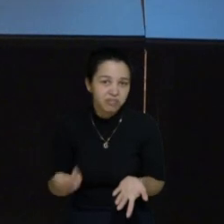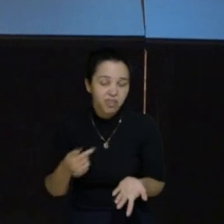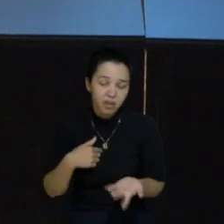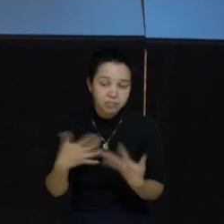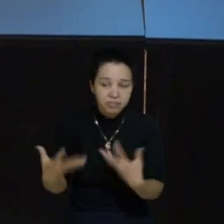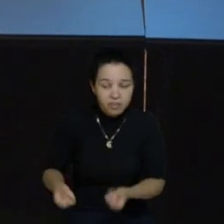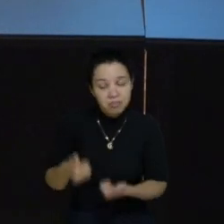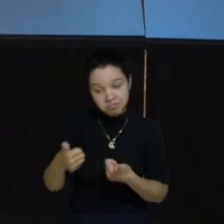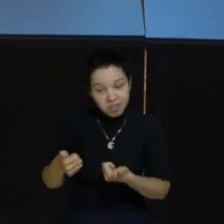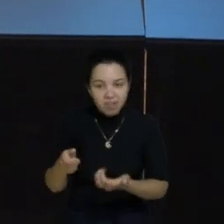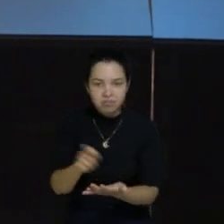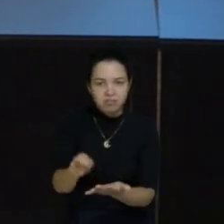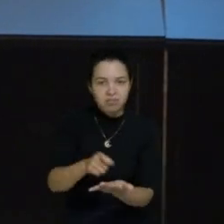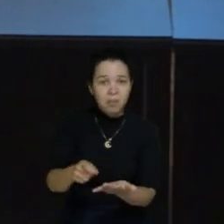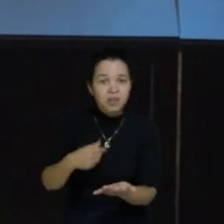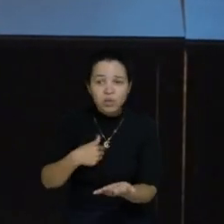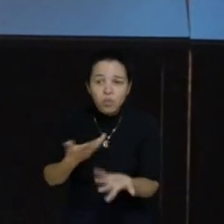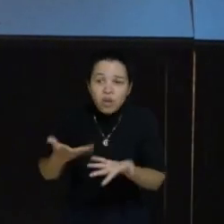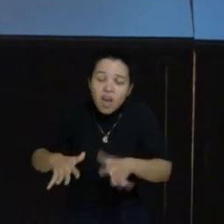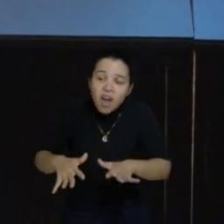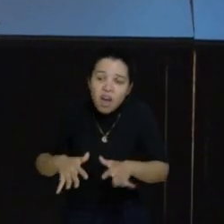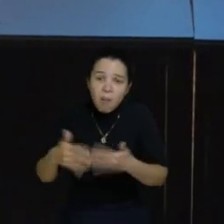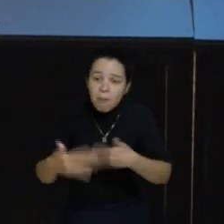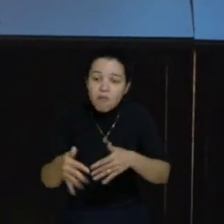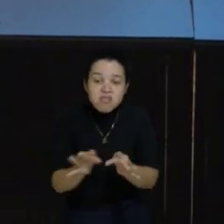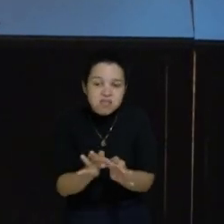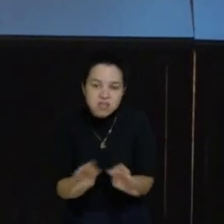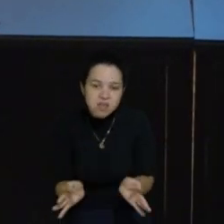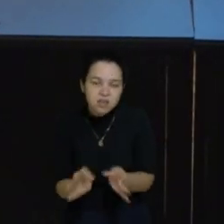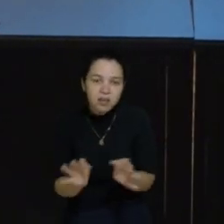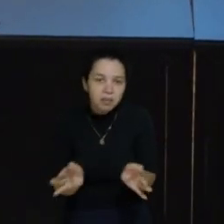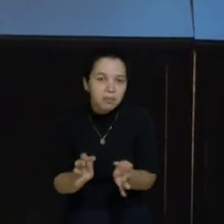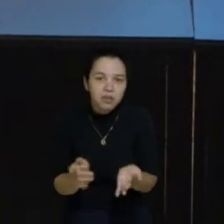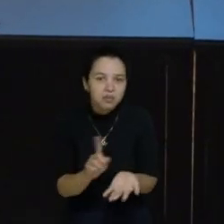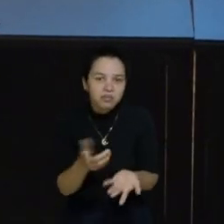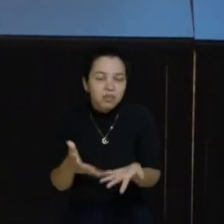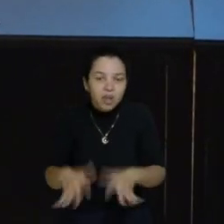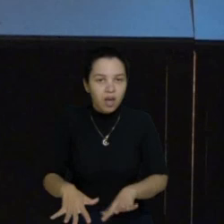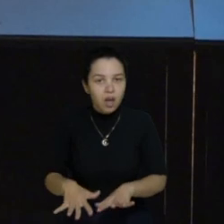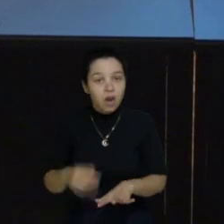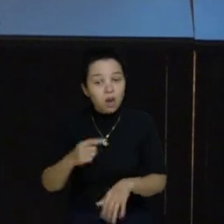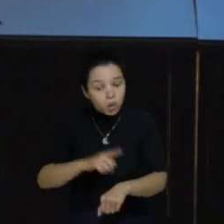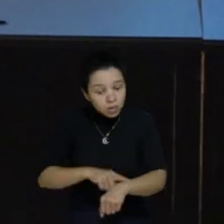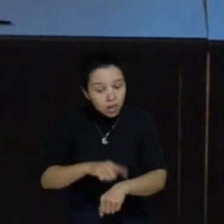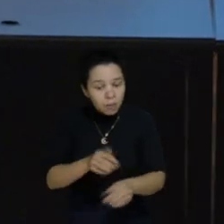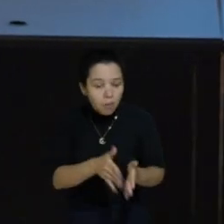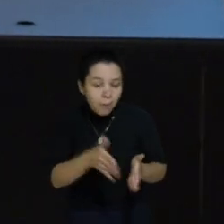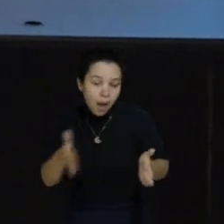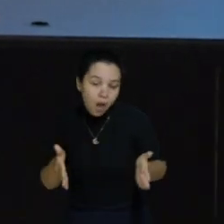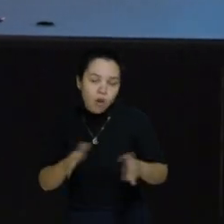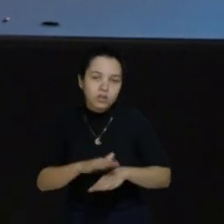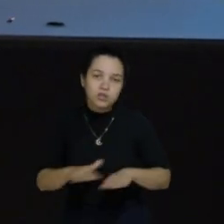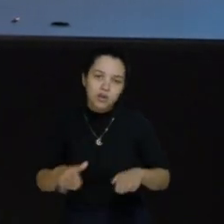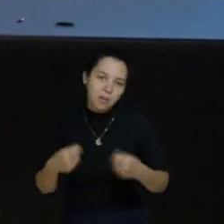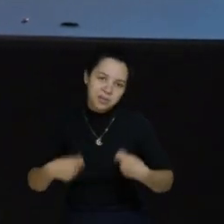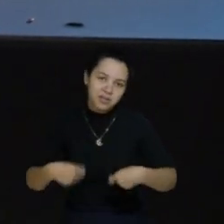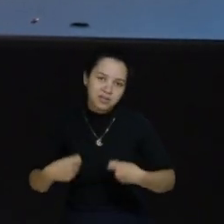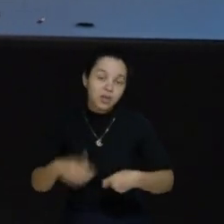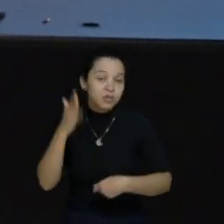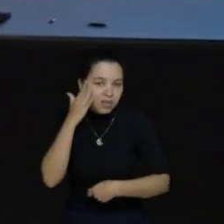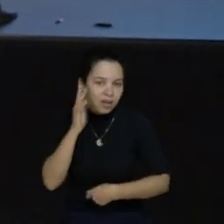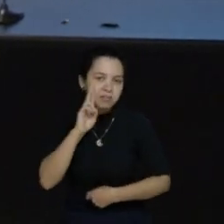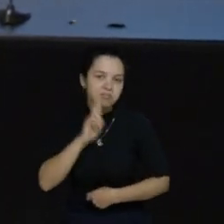tal mas eu não queria prova ridícula Eu só precisava de um pouco mais de tempo eu sabia responder tudo mas eu precisava de mais tempo